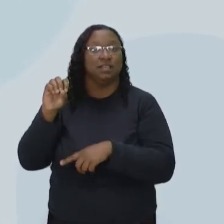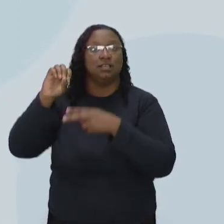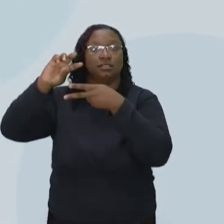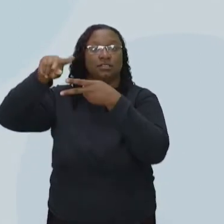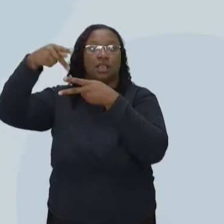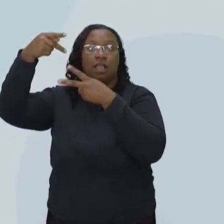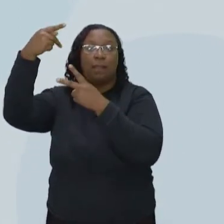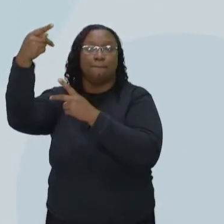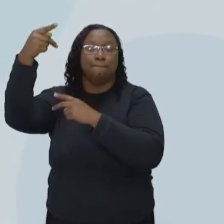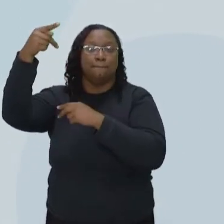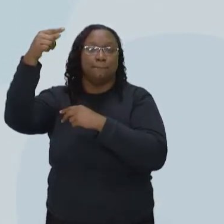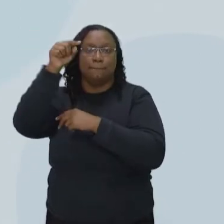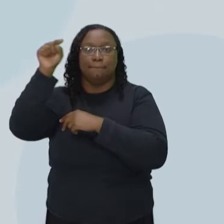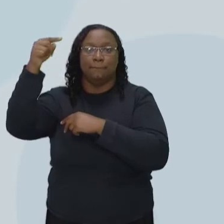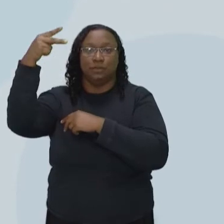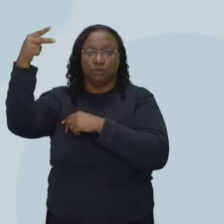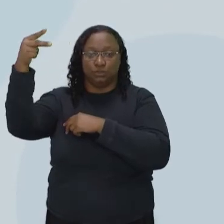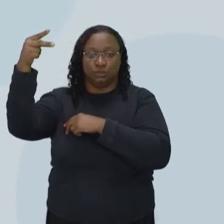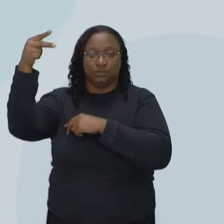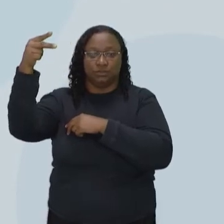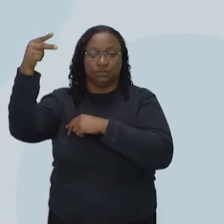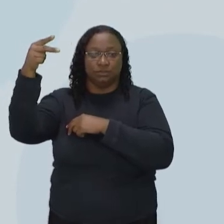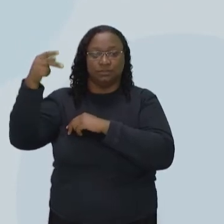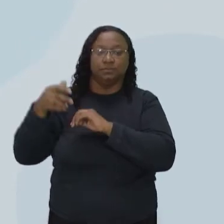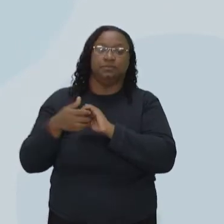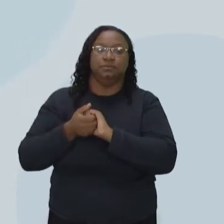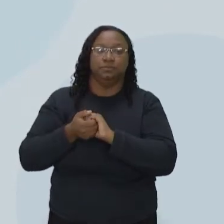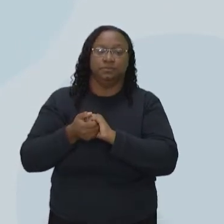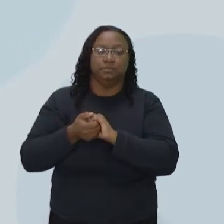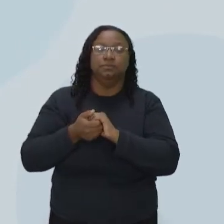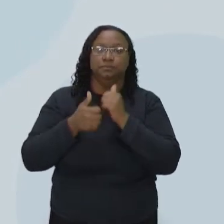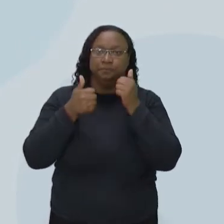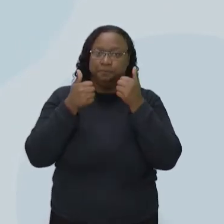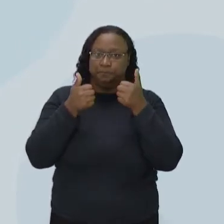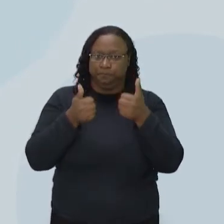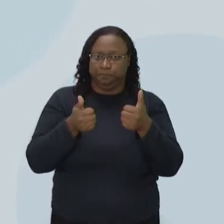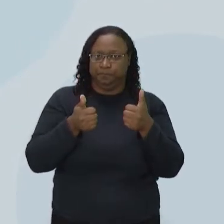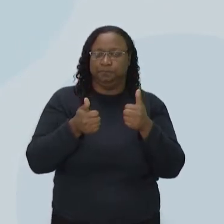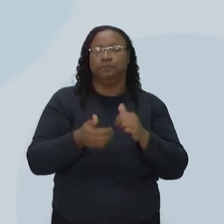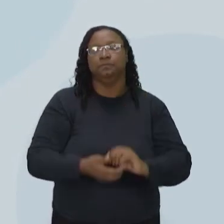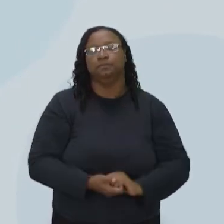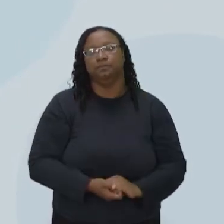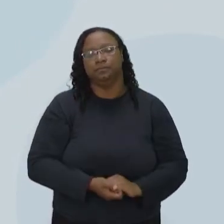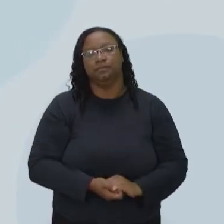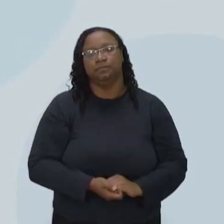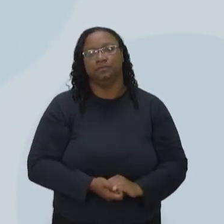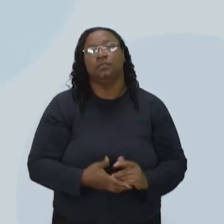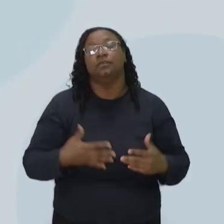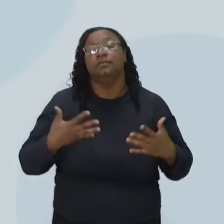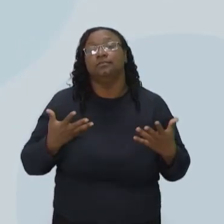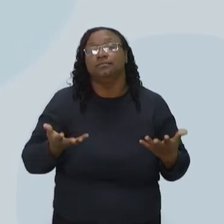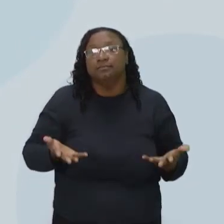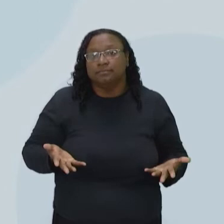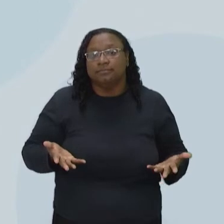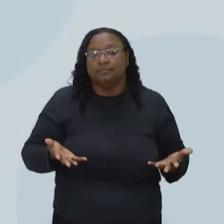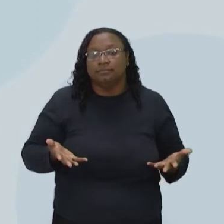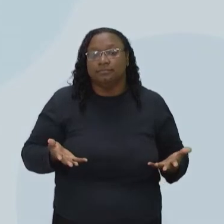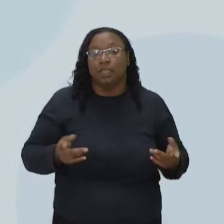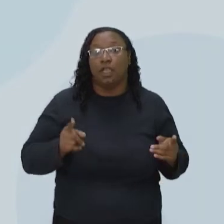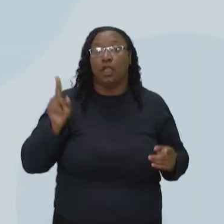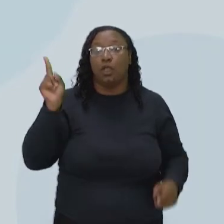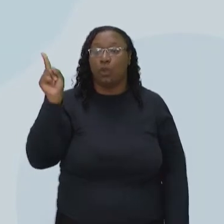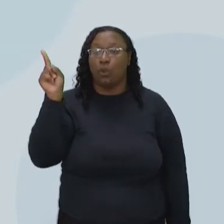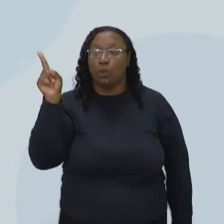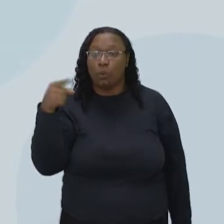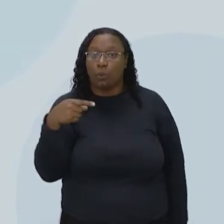Né? Dessa formulinha que passou multiplicando, tem o fluxo luminoso aqui. Beleza. Tá. E aí? Aí eu corto esse 10 a menos